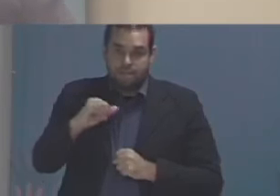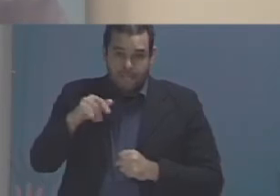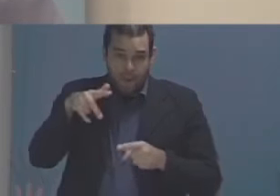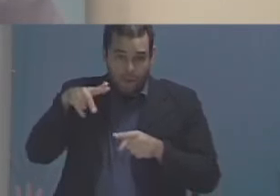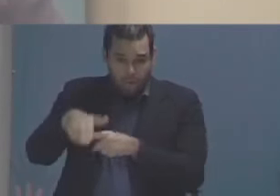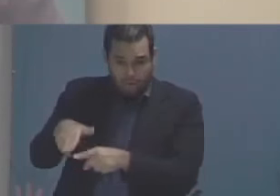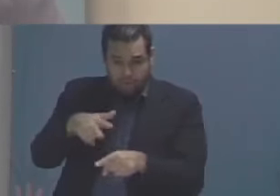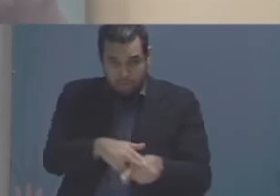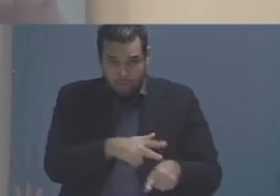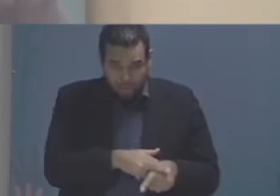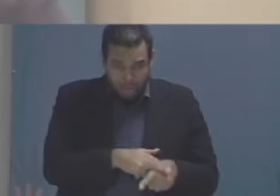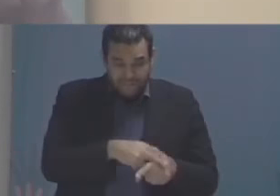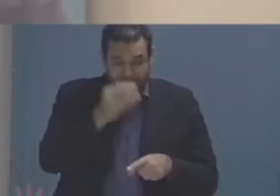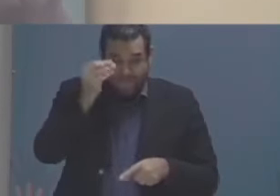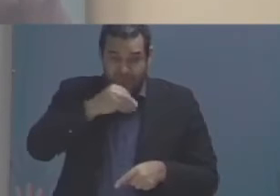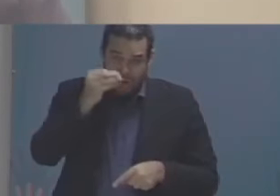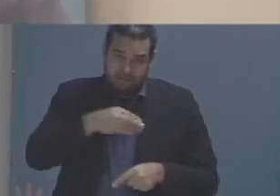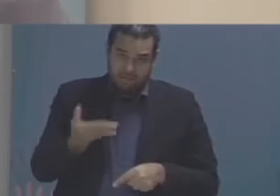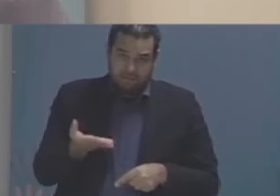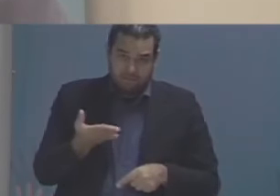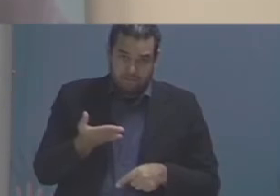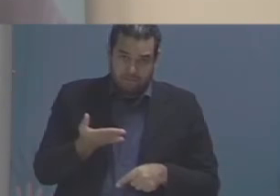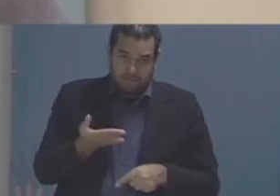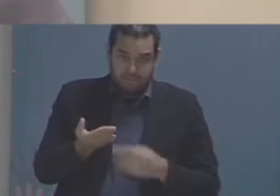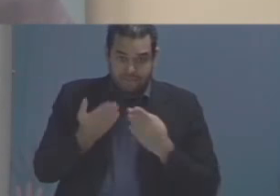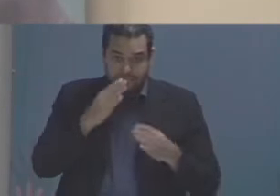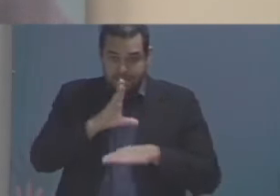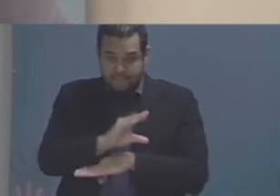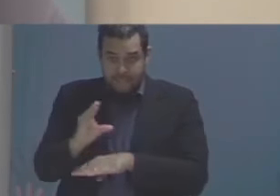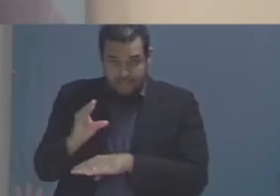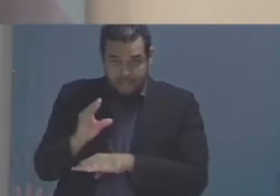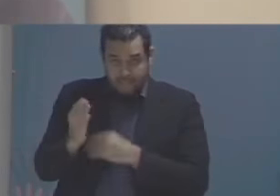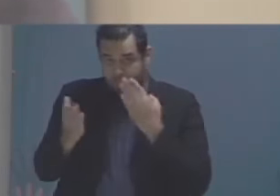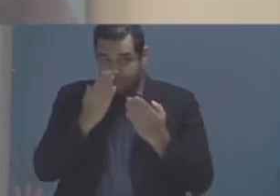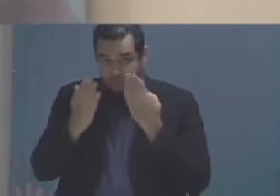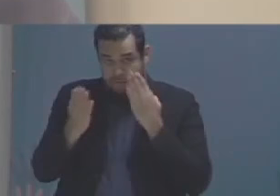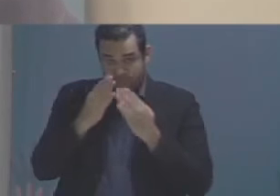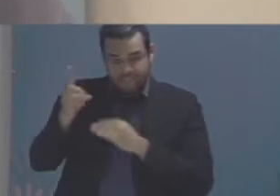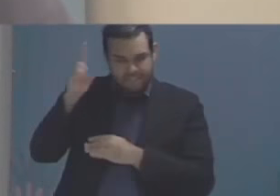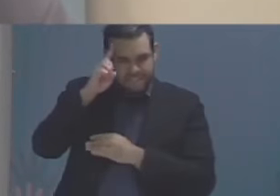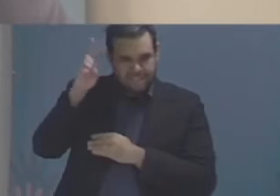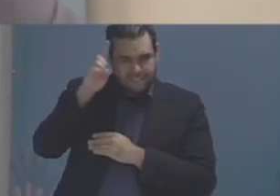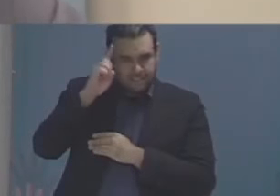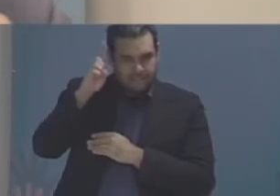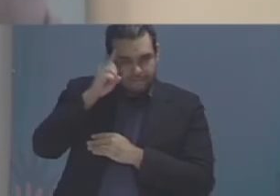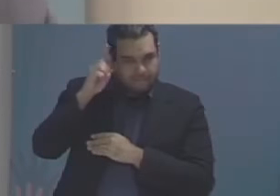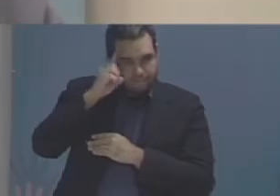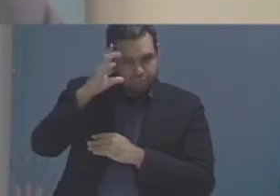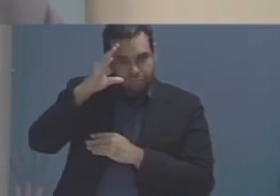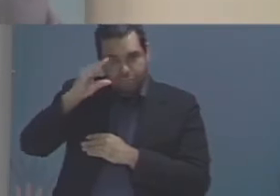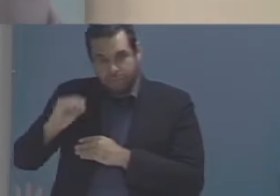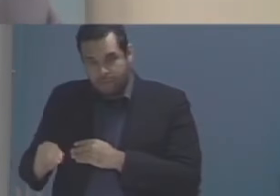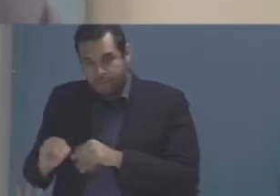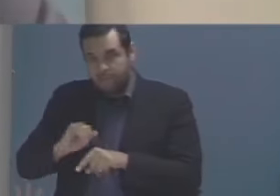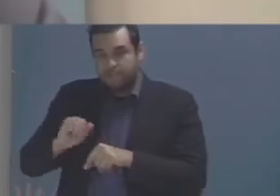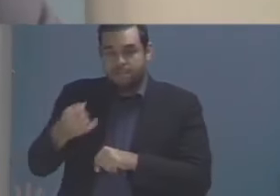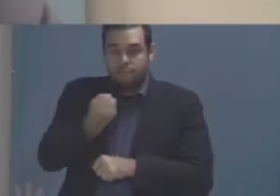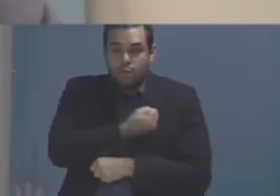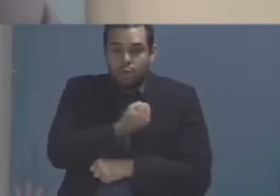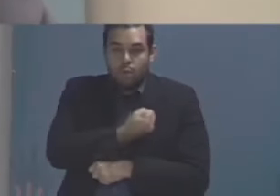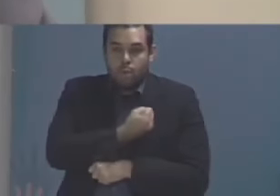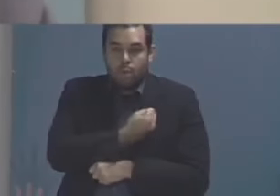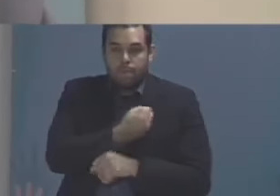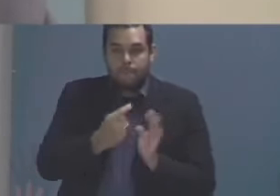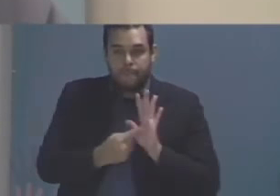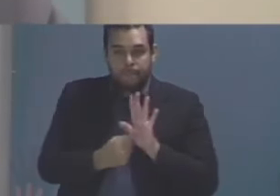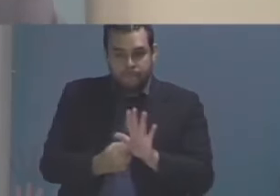classe. Vocês colocaram a ciência psicológica agredida, dia após dia, ao passo que vocês liberam notas que fazem